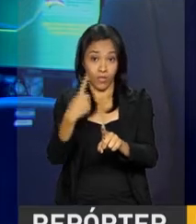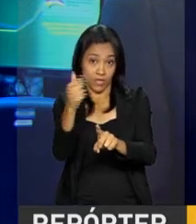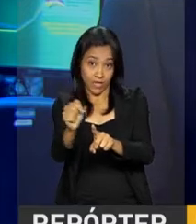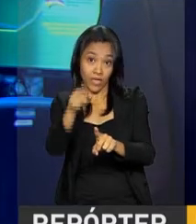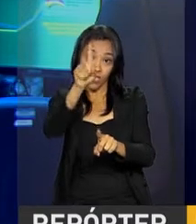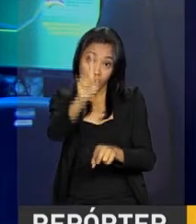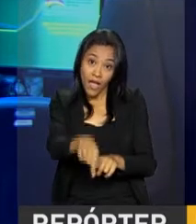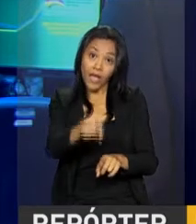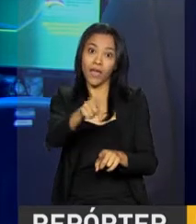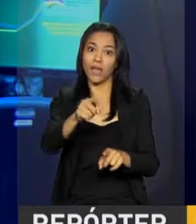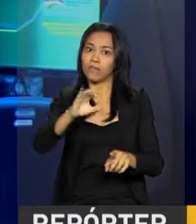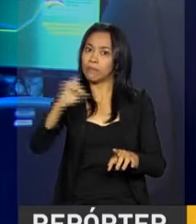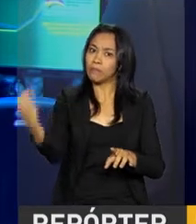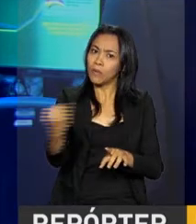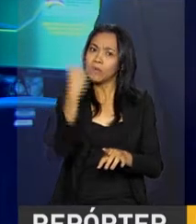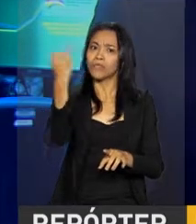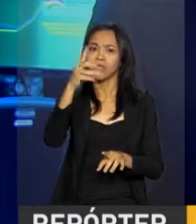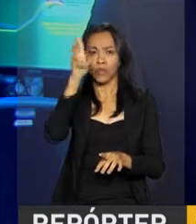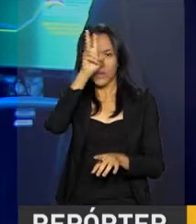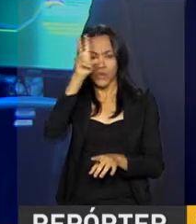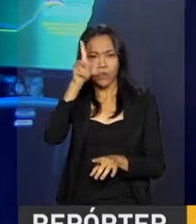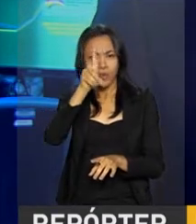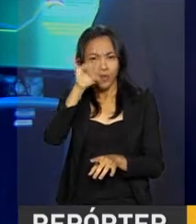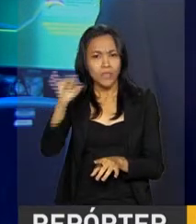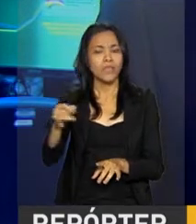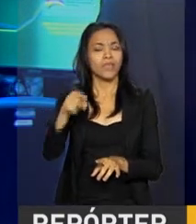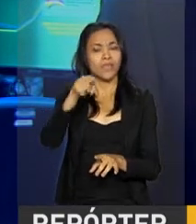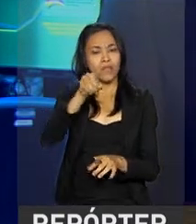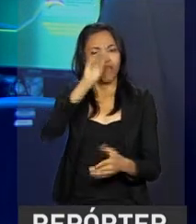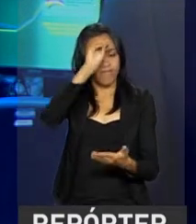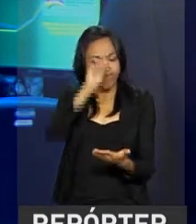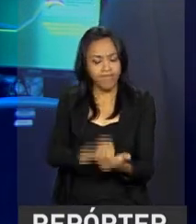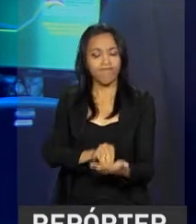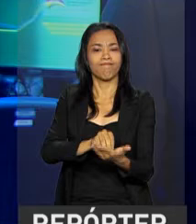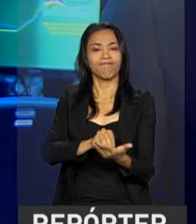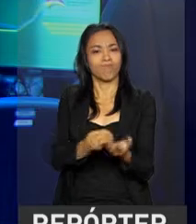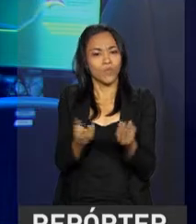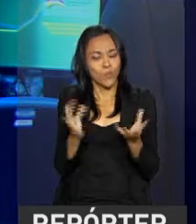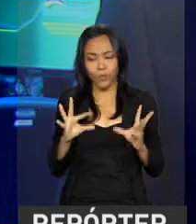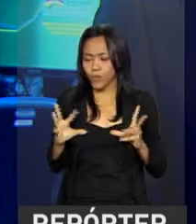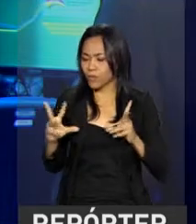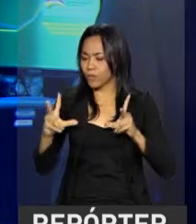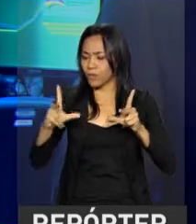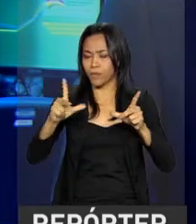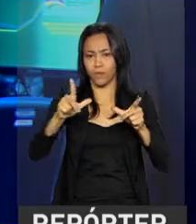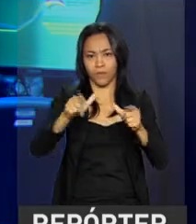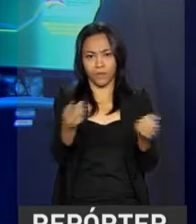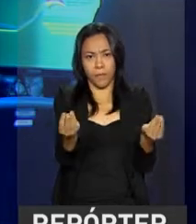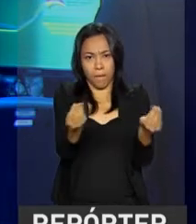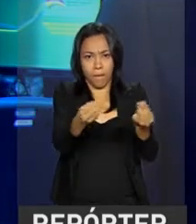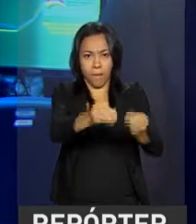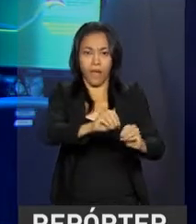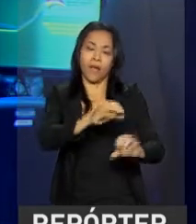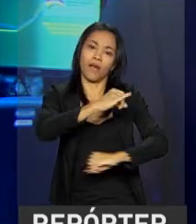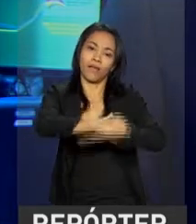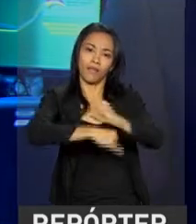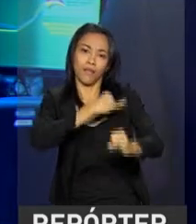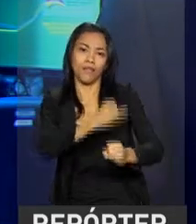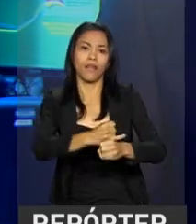e é exatamente a data em que ele passa a entrar definitivamente no universo das mídias sociais da